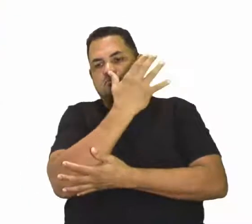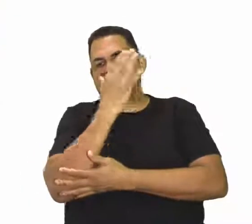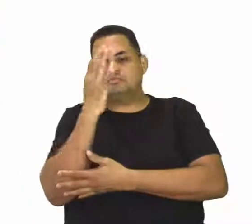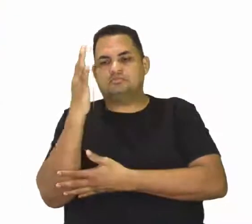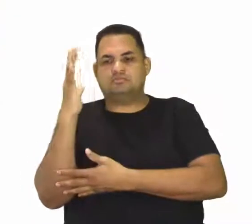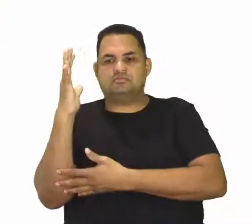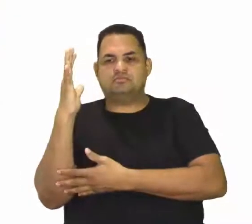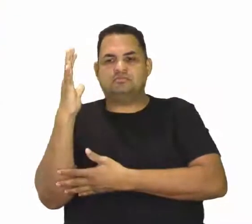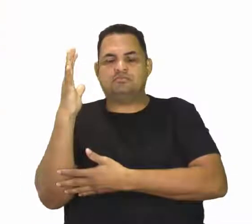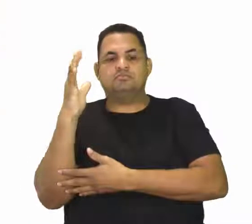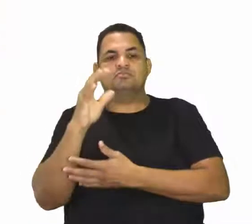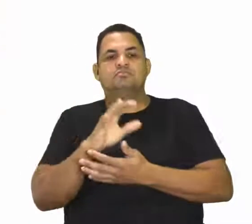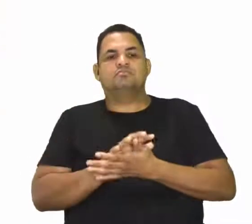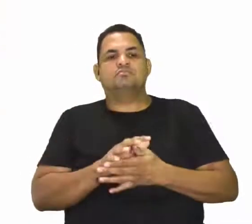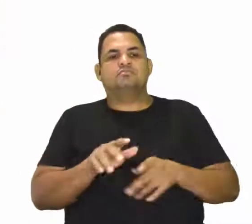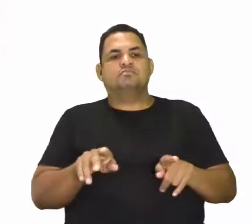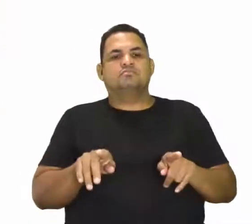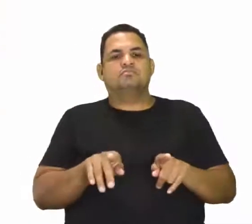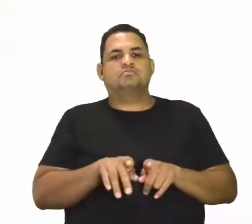e